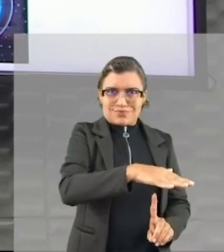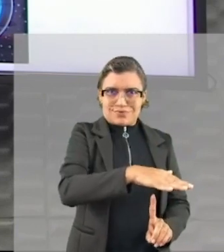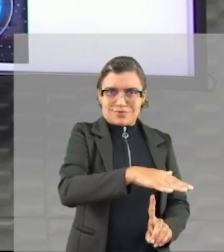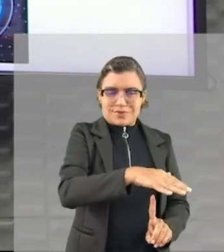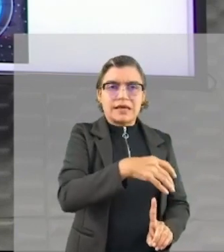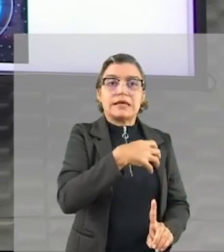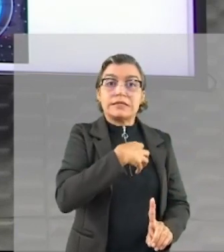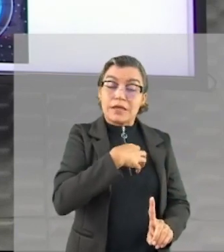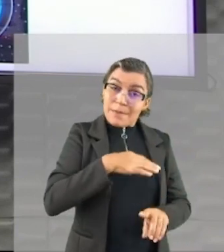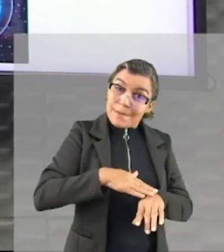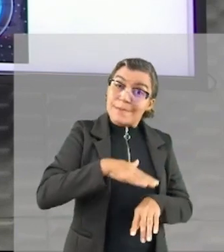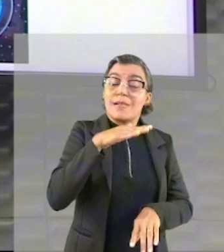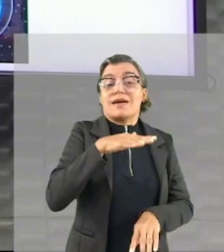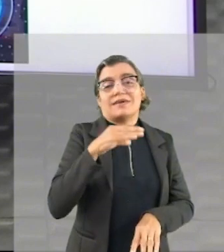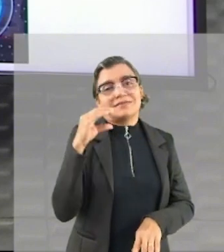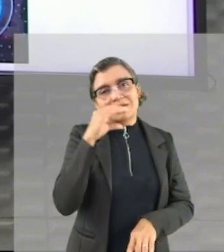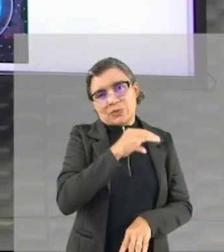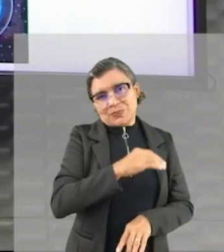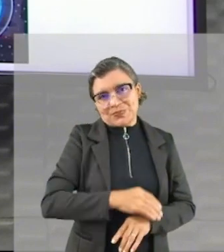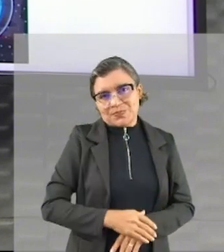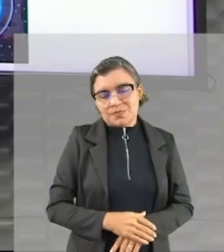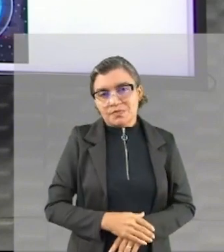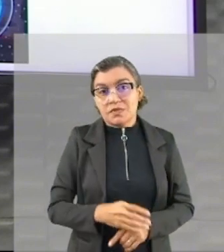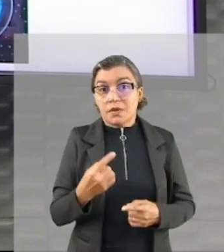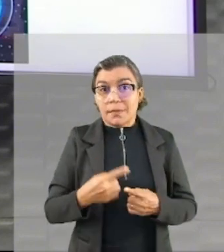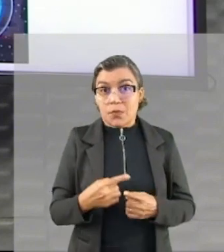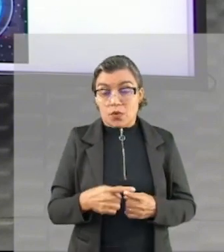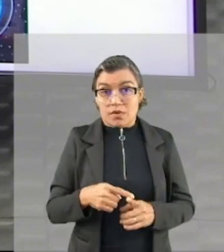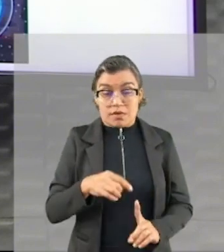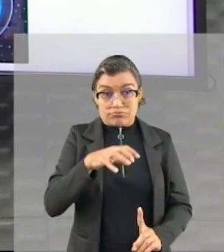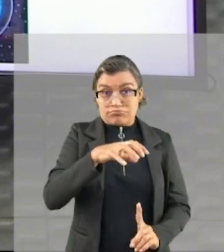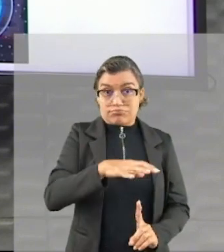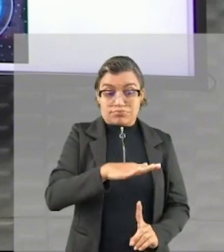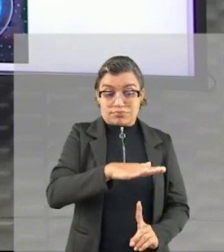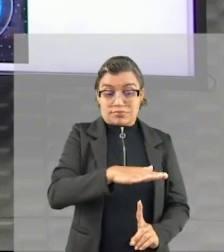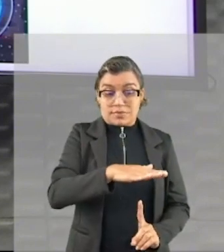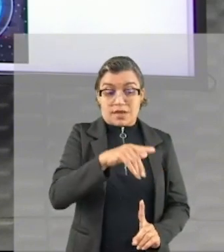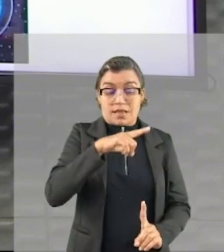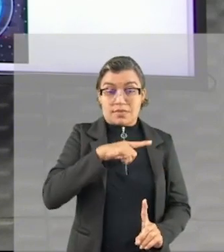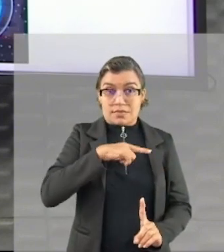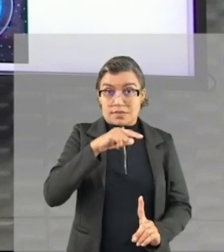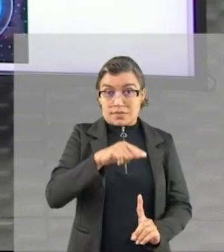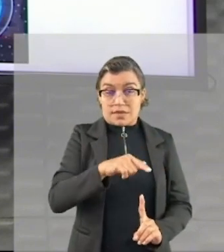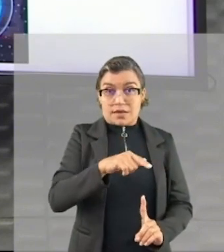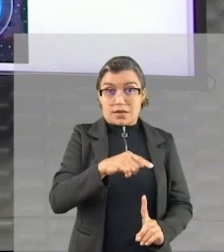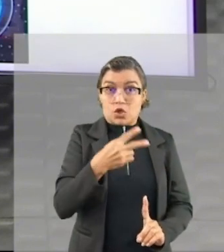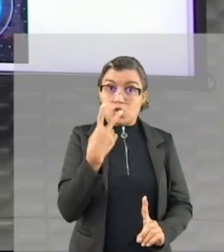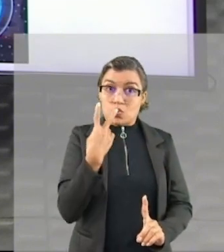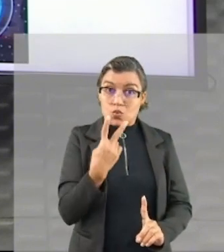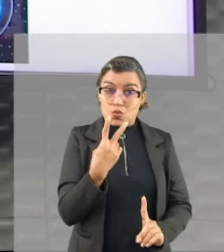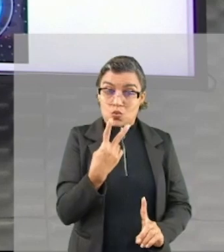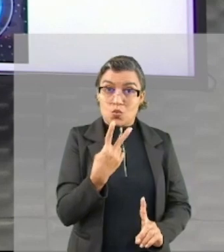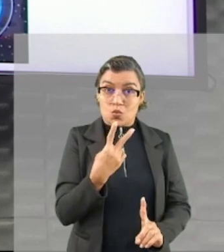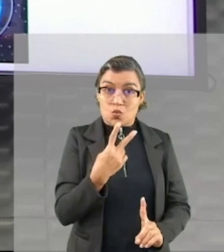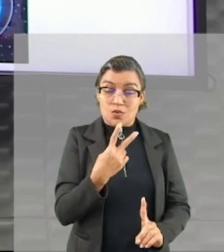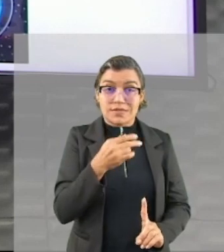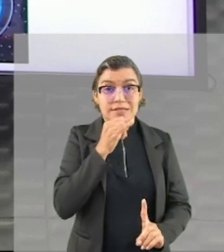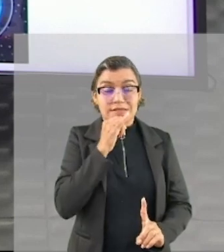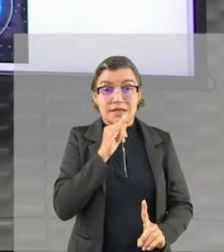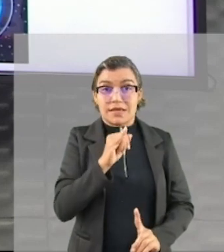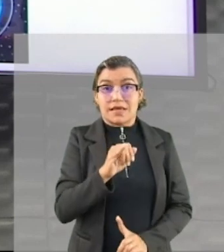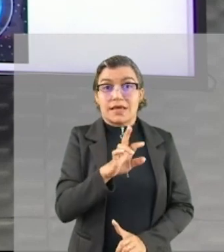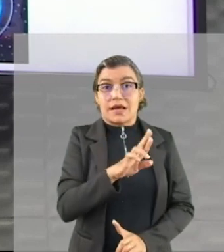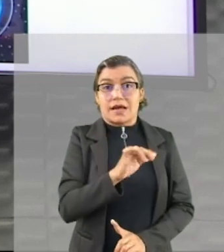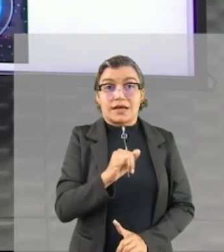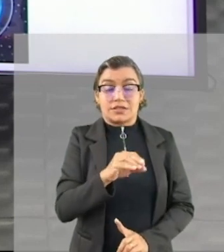sente mais calor ainda. Porque aqui eu tenho duas transmissões de calor. Eu tenho irradiação